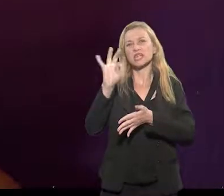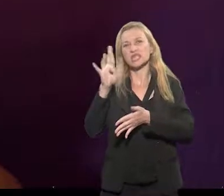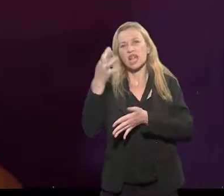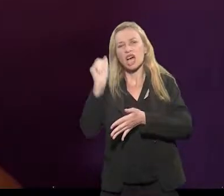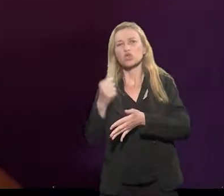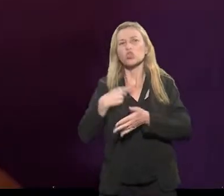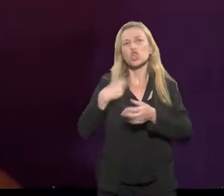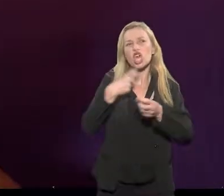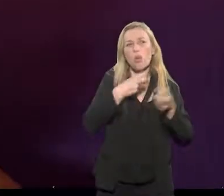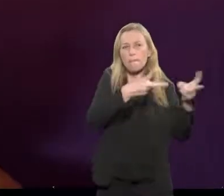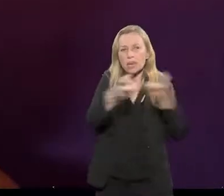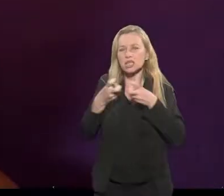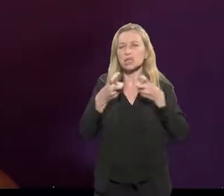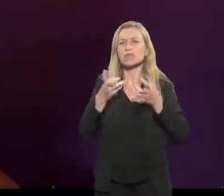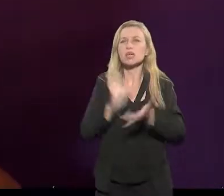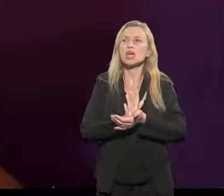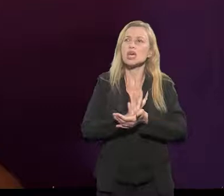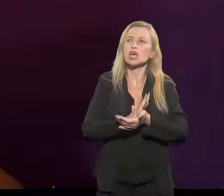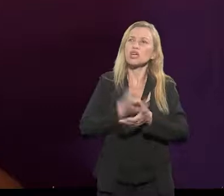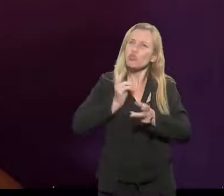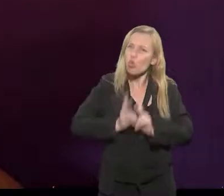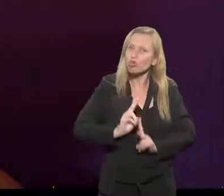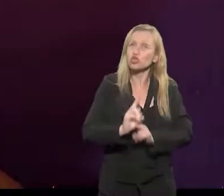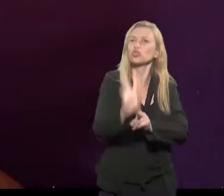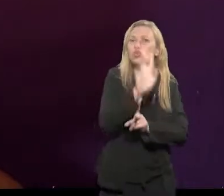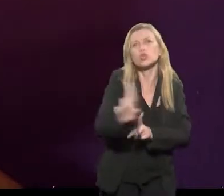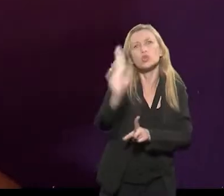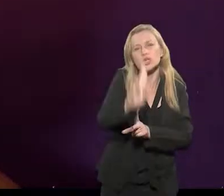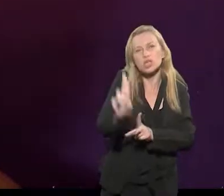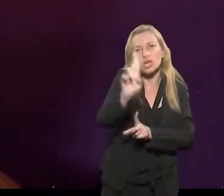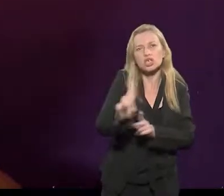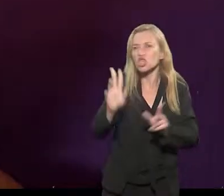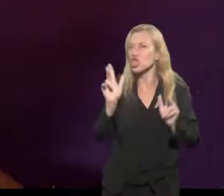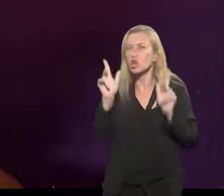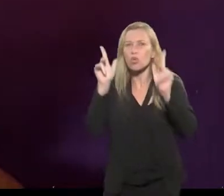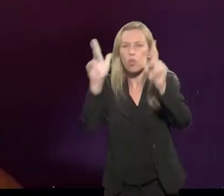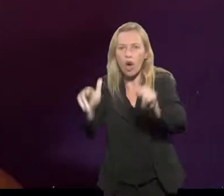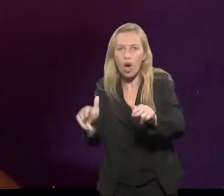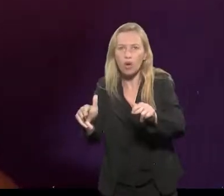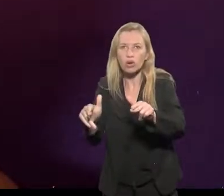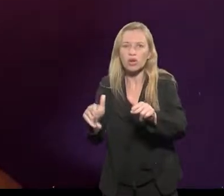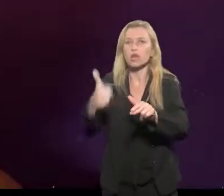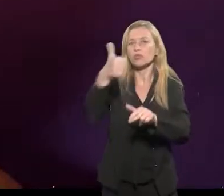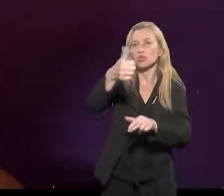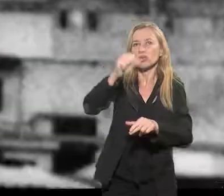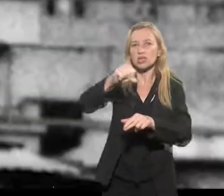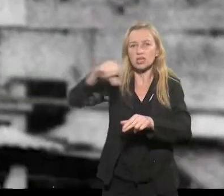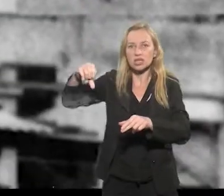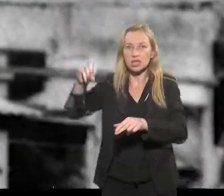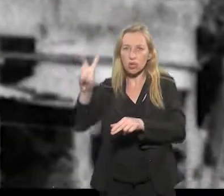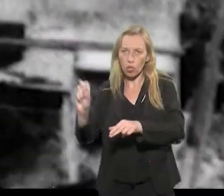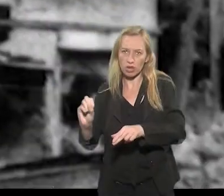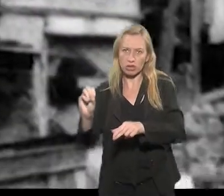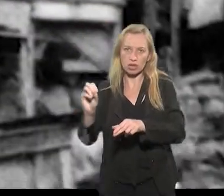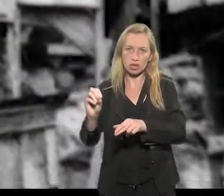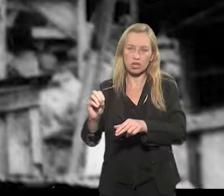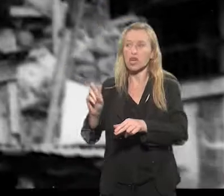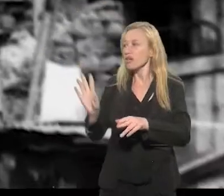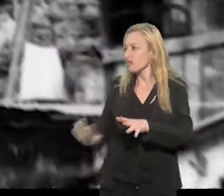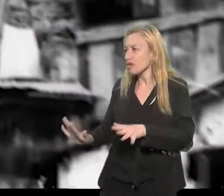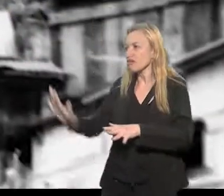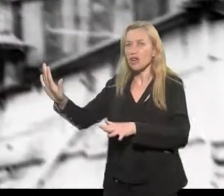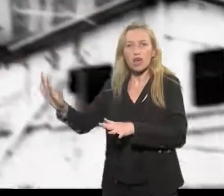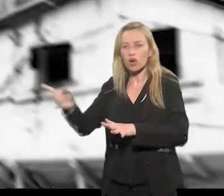mestrado. O que eu percebi é que se continua usando a mesma definição que se usava em 1950. O IBGE tinha